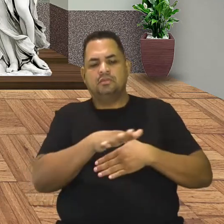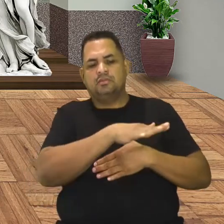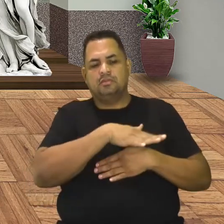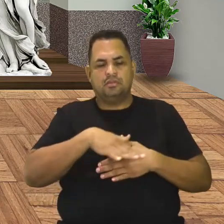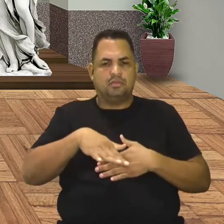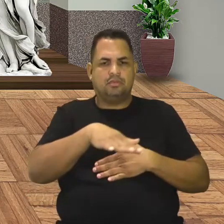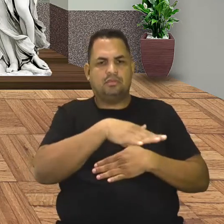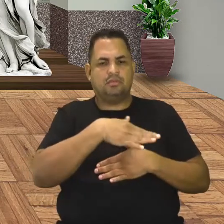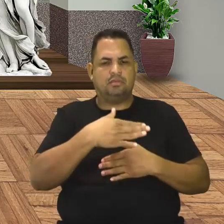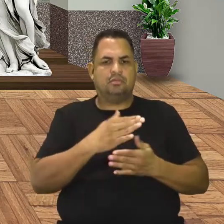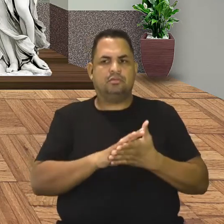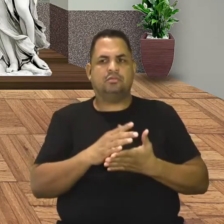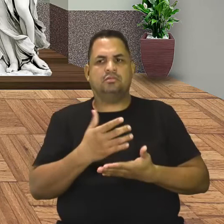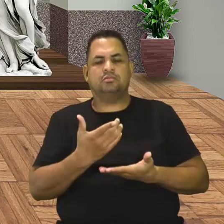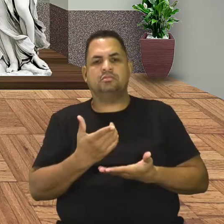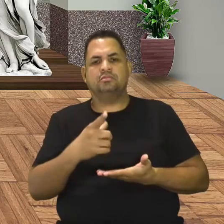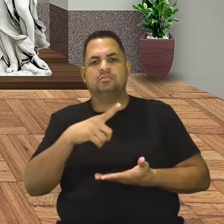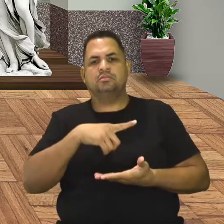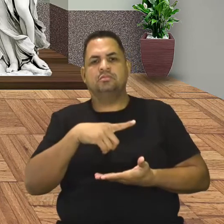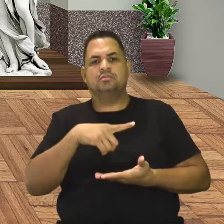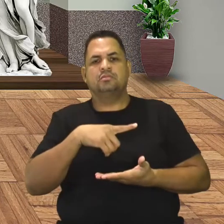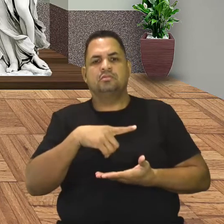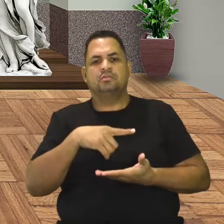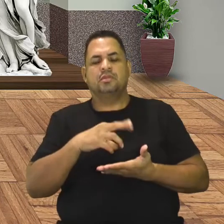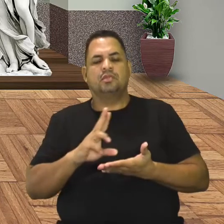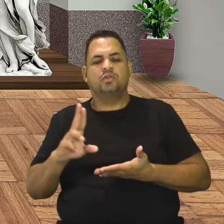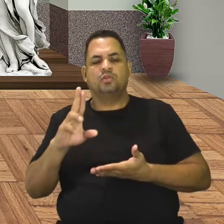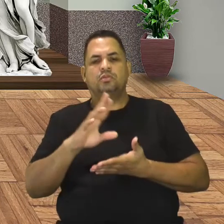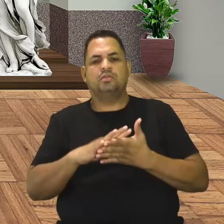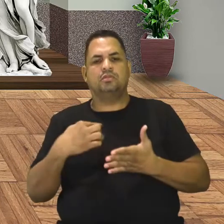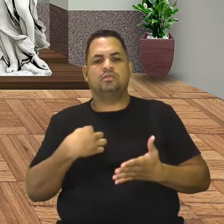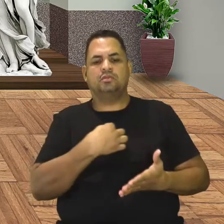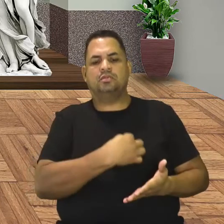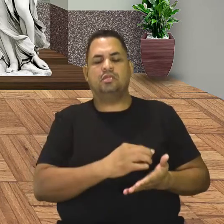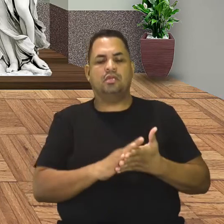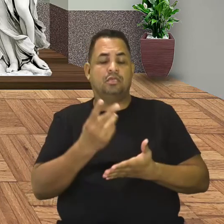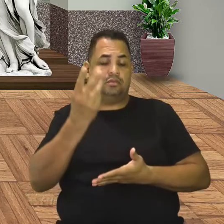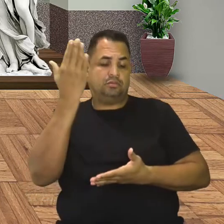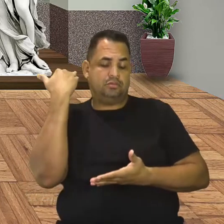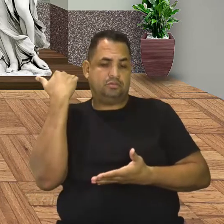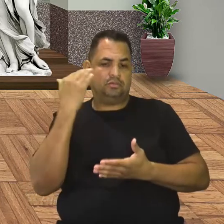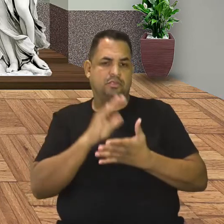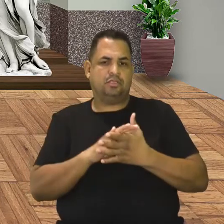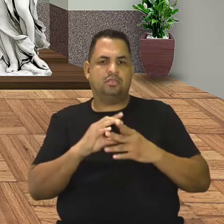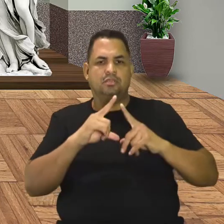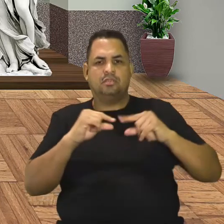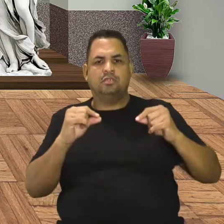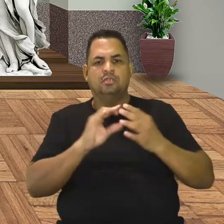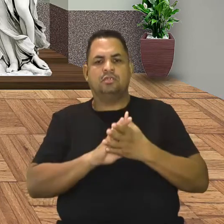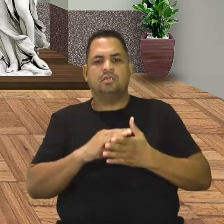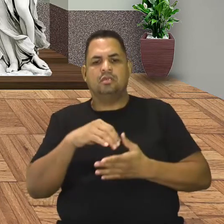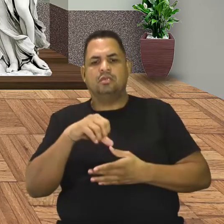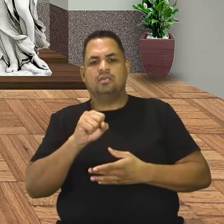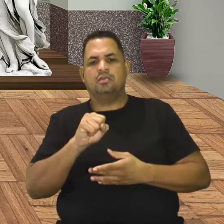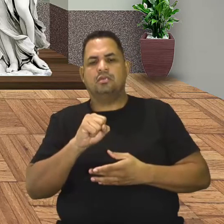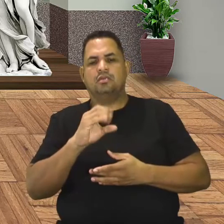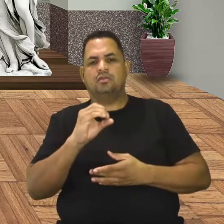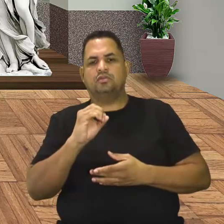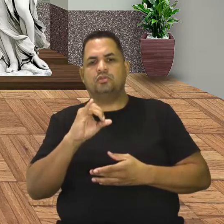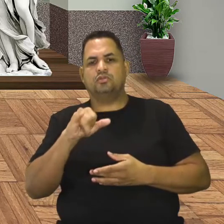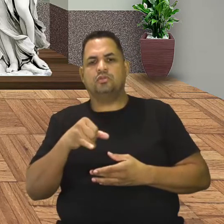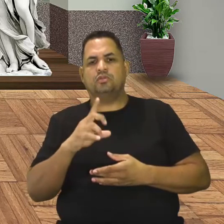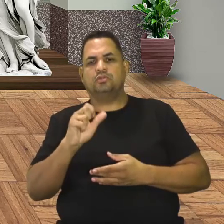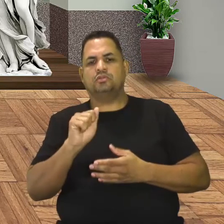era um mercado que tinha um mercado consumidor chinês, era mais japonês. A soja. Vocês que moram